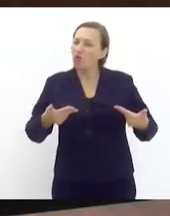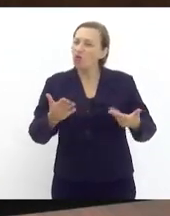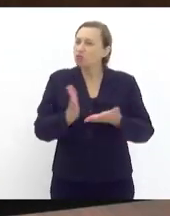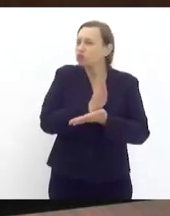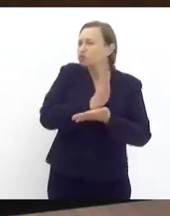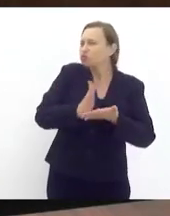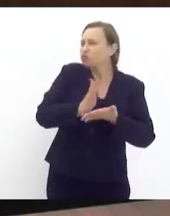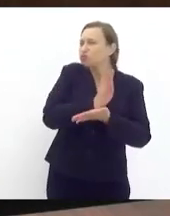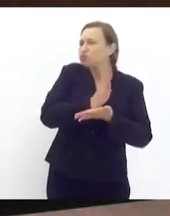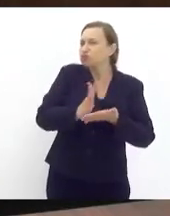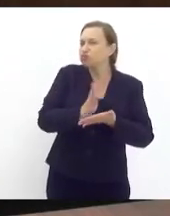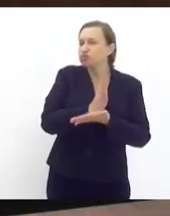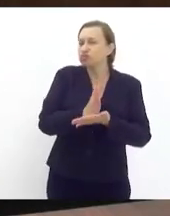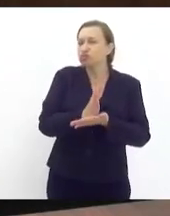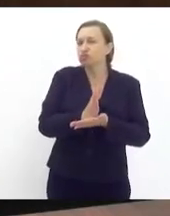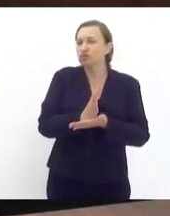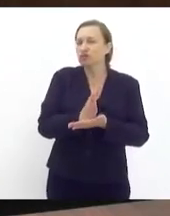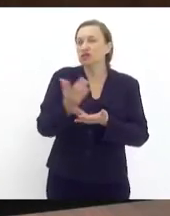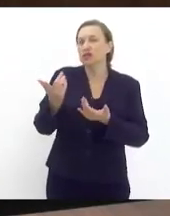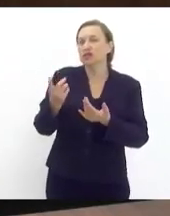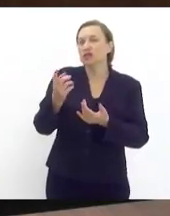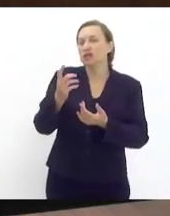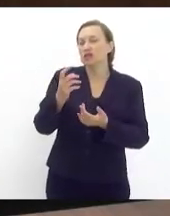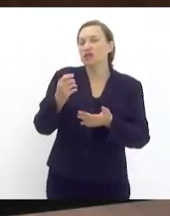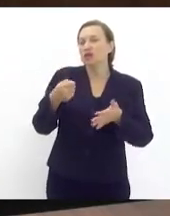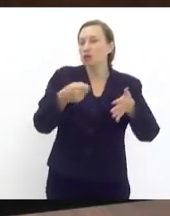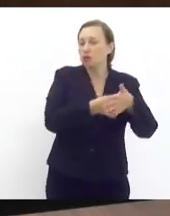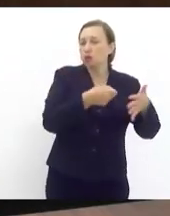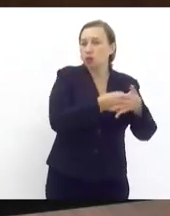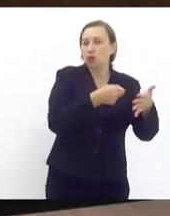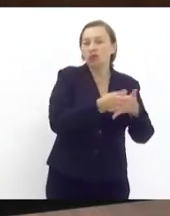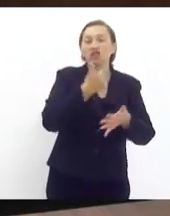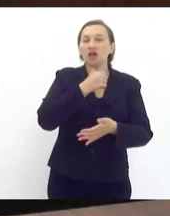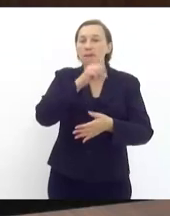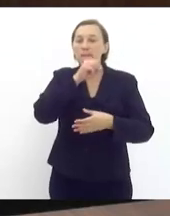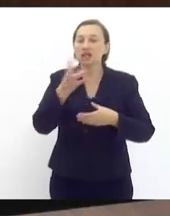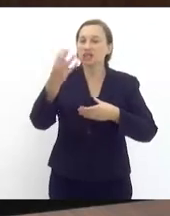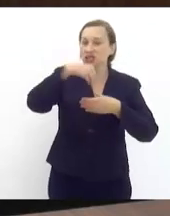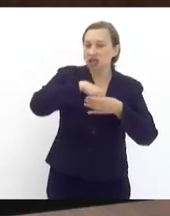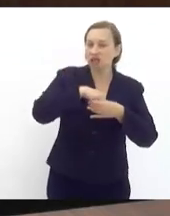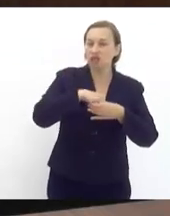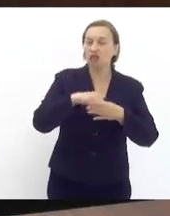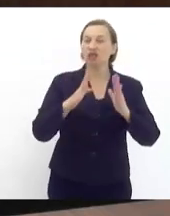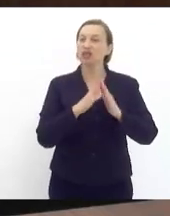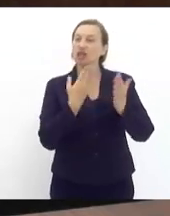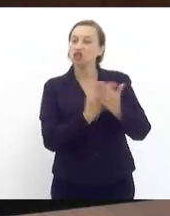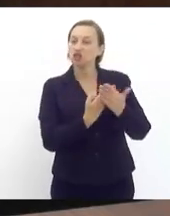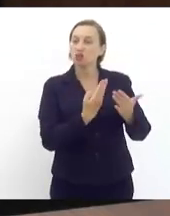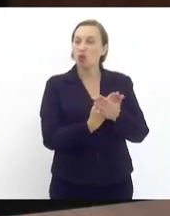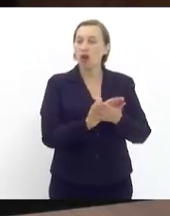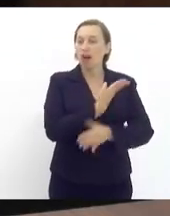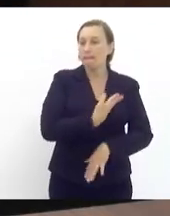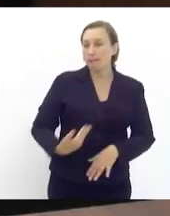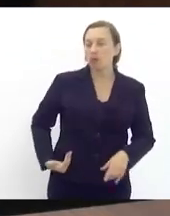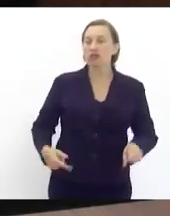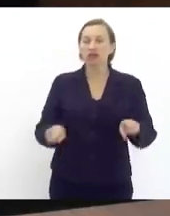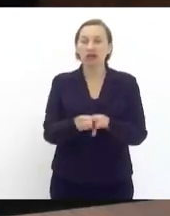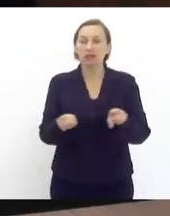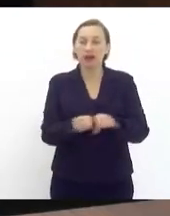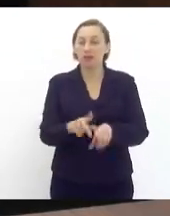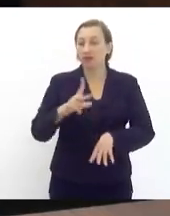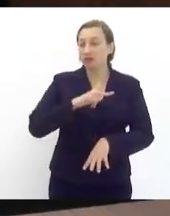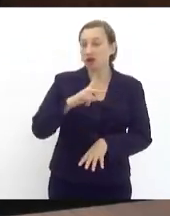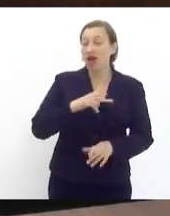demandas de mães dentro das escolas públicas e também nas escolas particulares com relação a um ensino